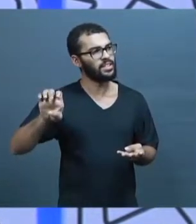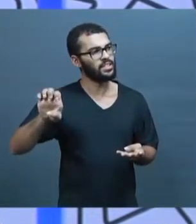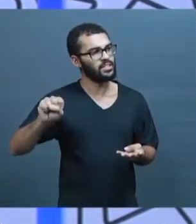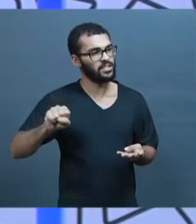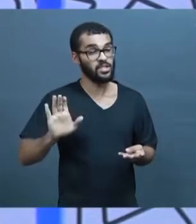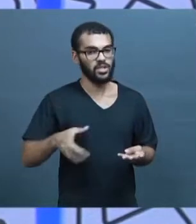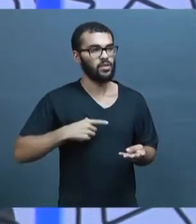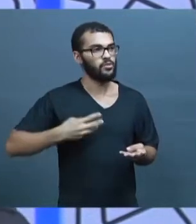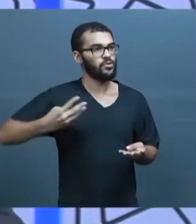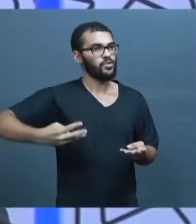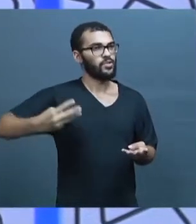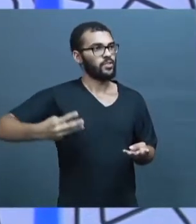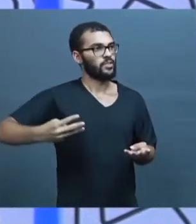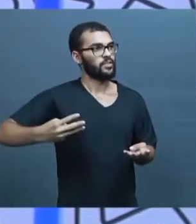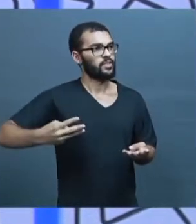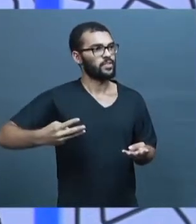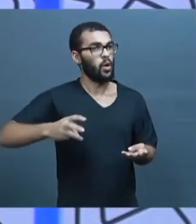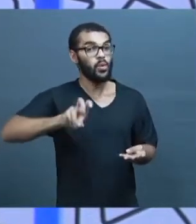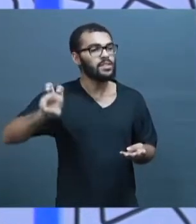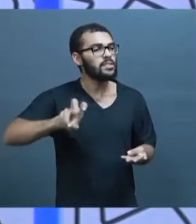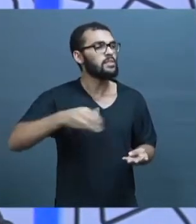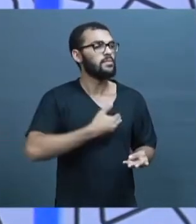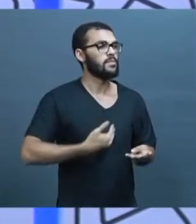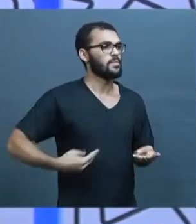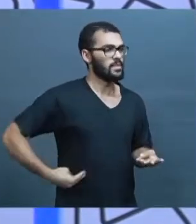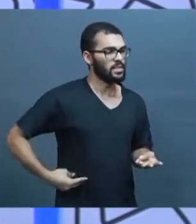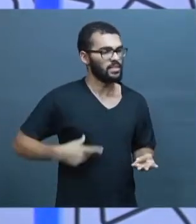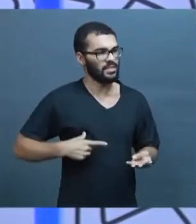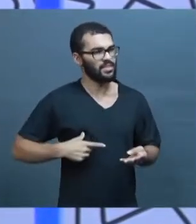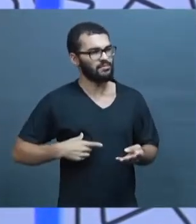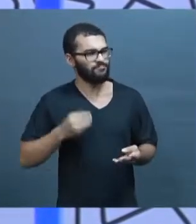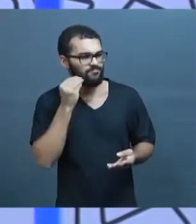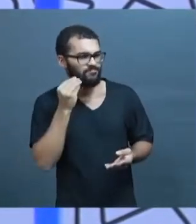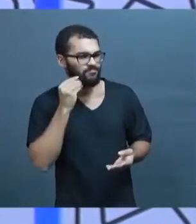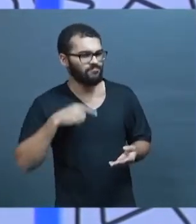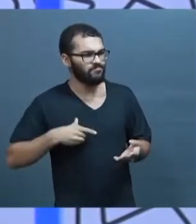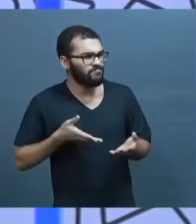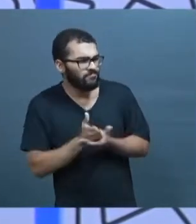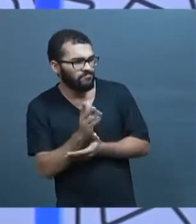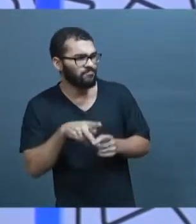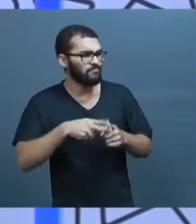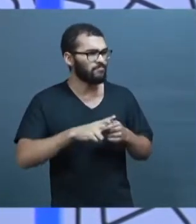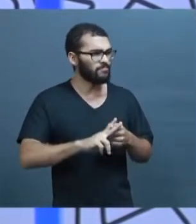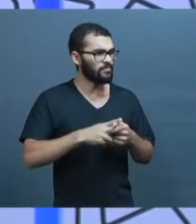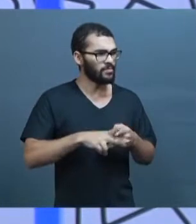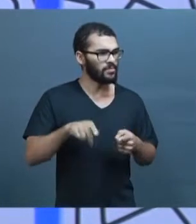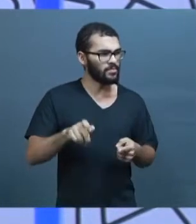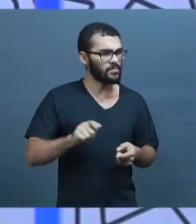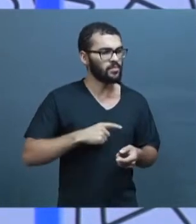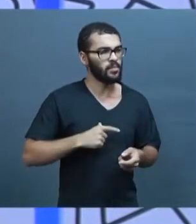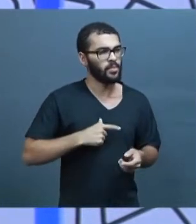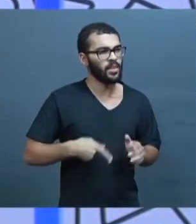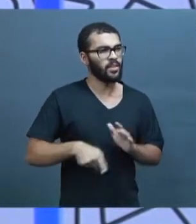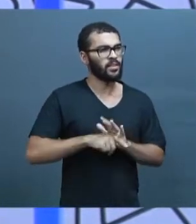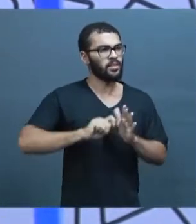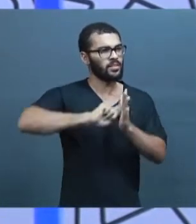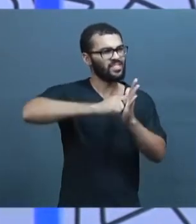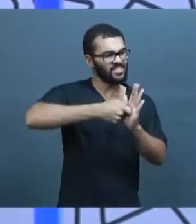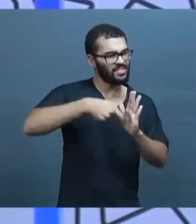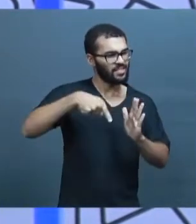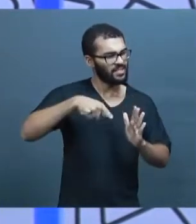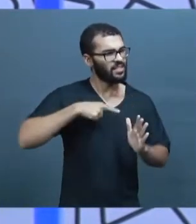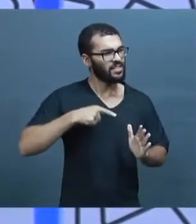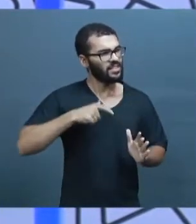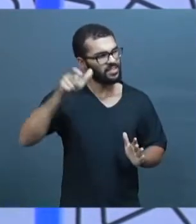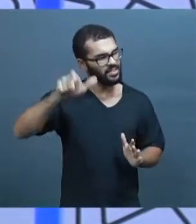Previdência. E isso sempre encontra em setores, sobretudo setores sindicais, que em tese são os mais afetados pela reforma,